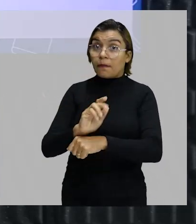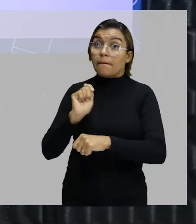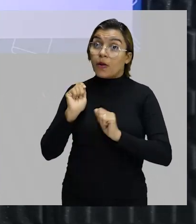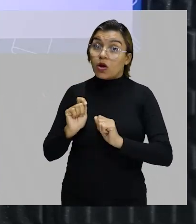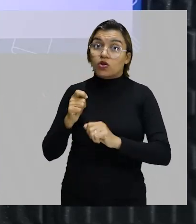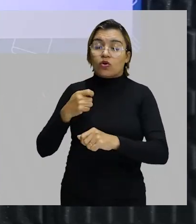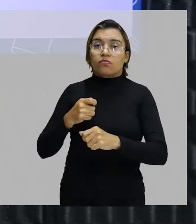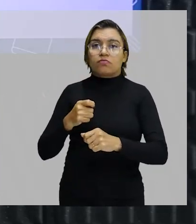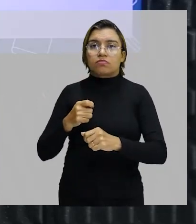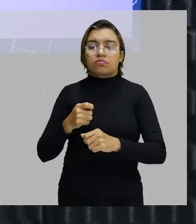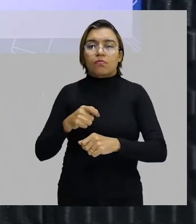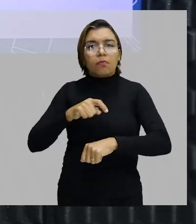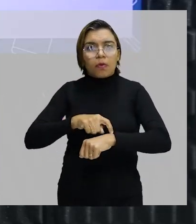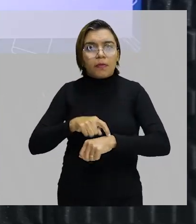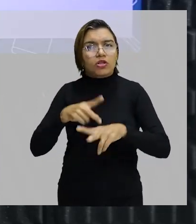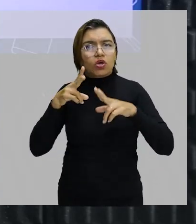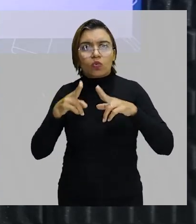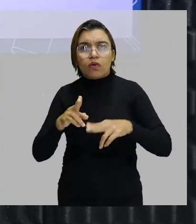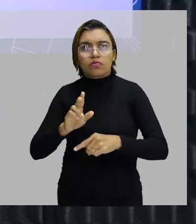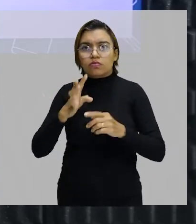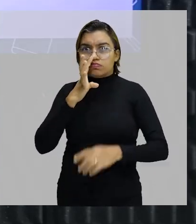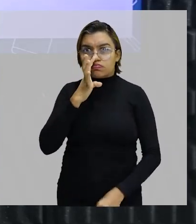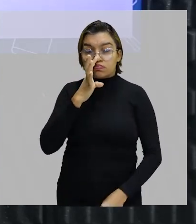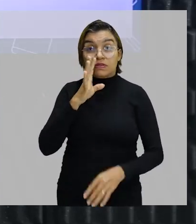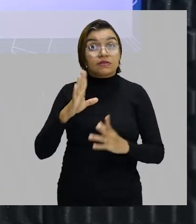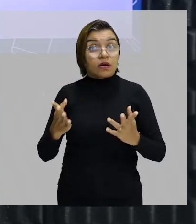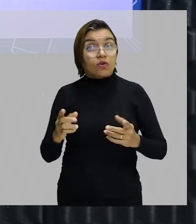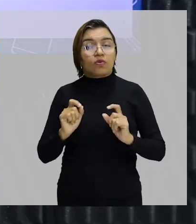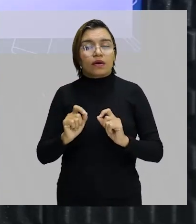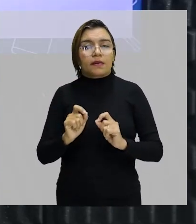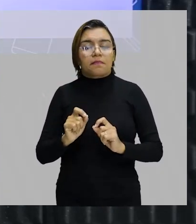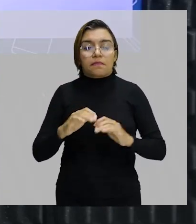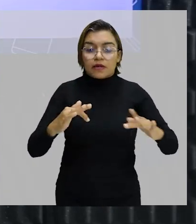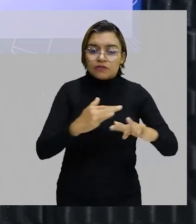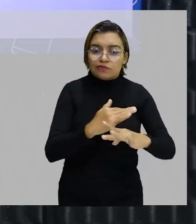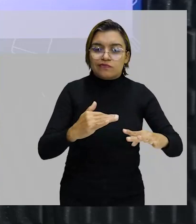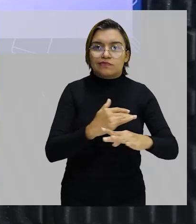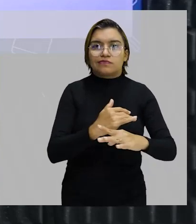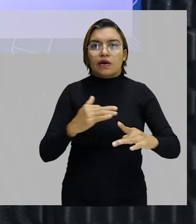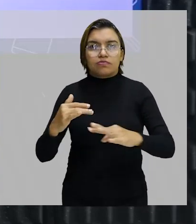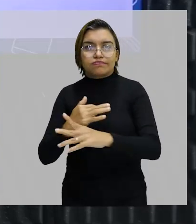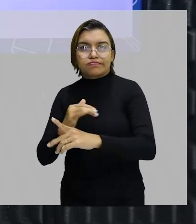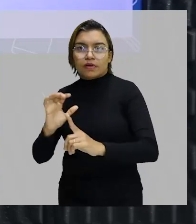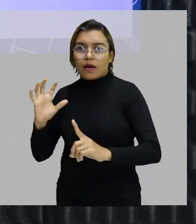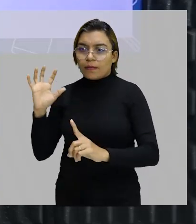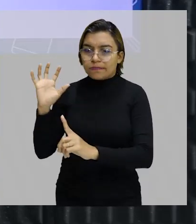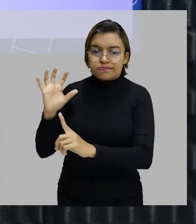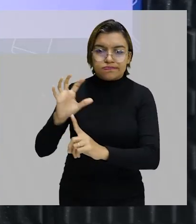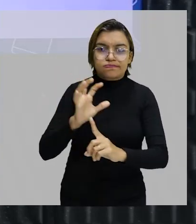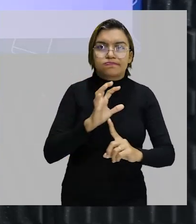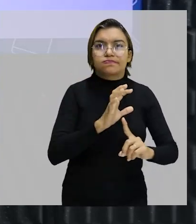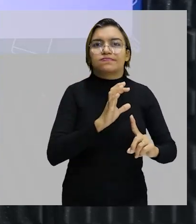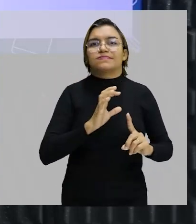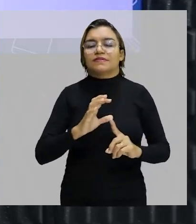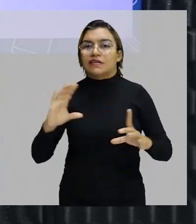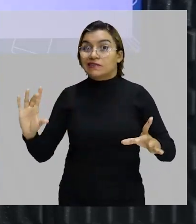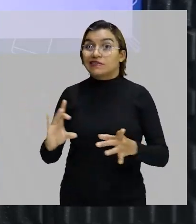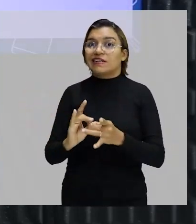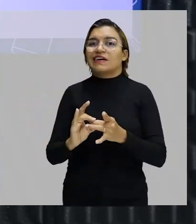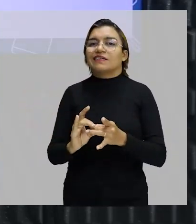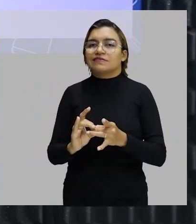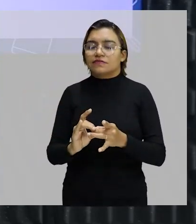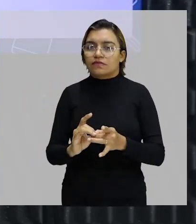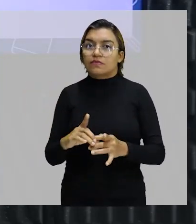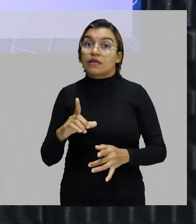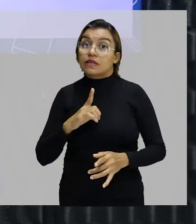o filme no mesmo momento da estreia. Então a gente percebe como as cidades hoje elas se influenciam, elas estão mais interligadas, mas claro,